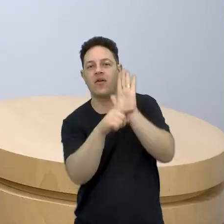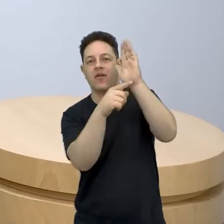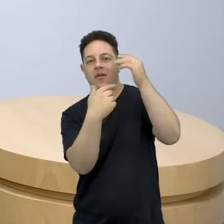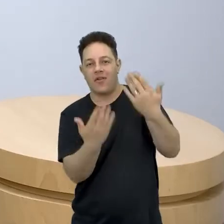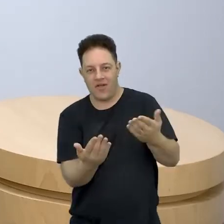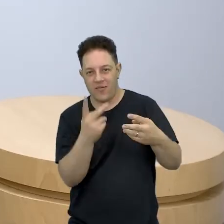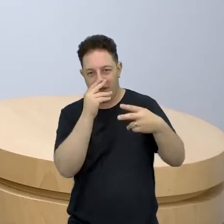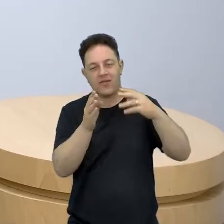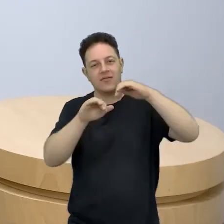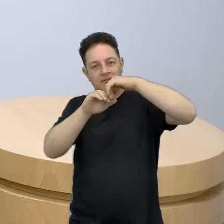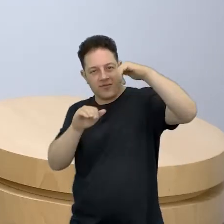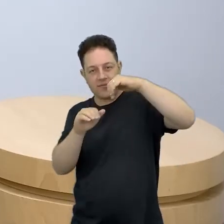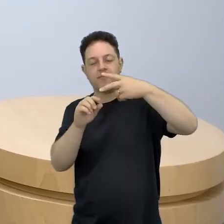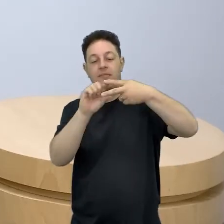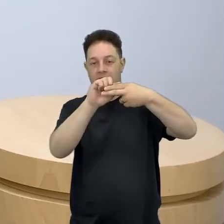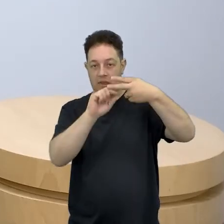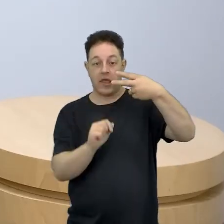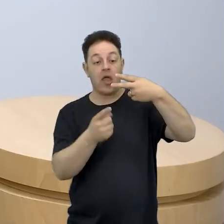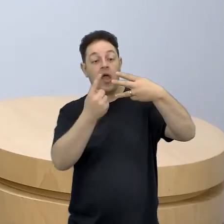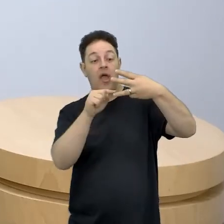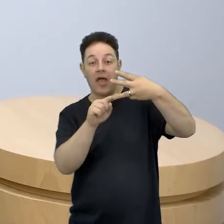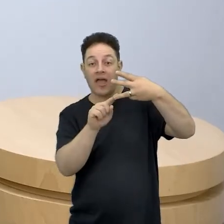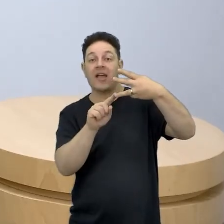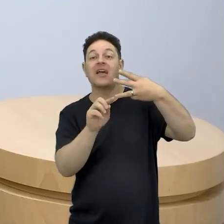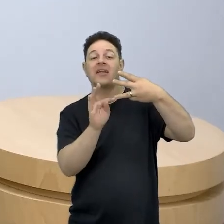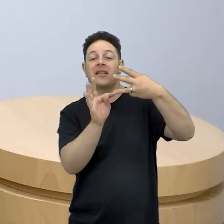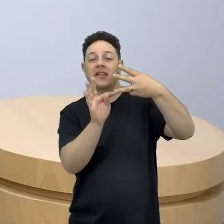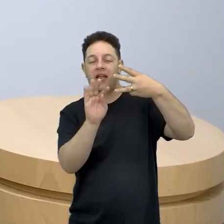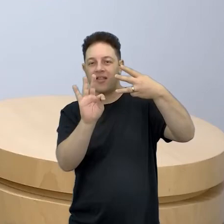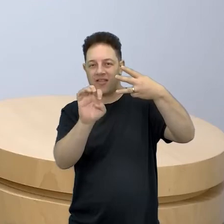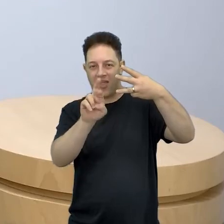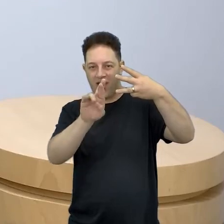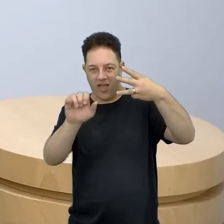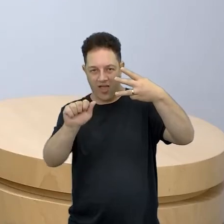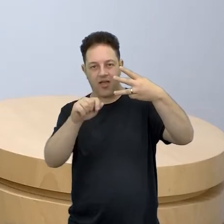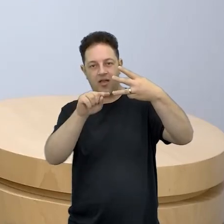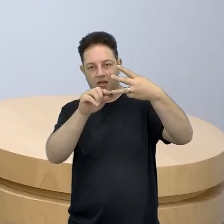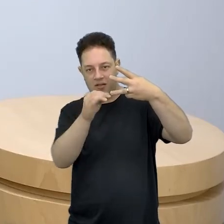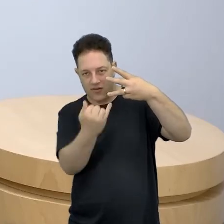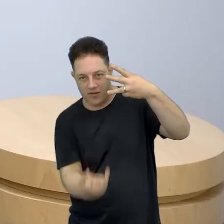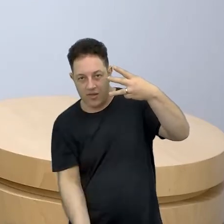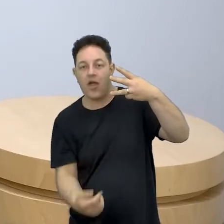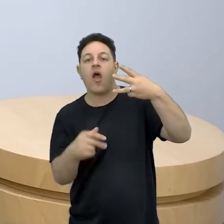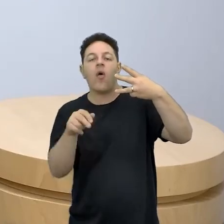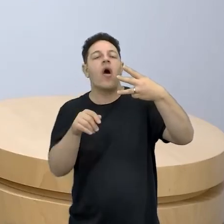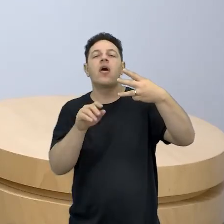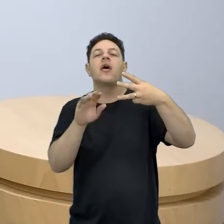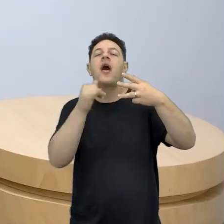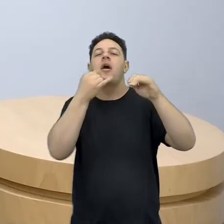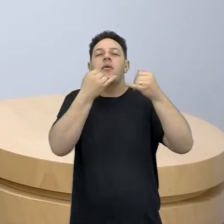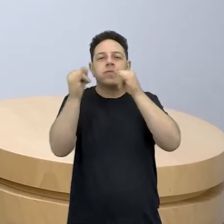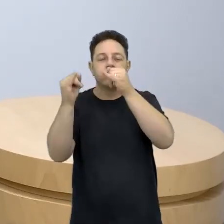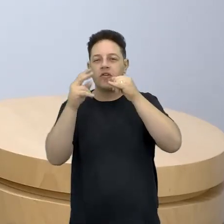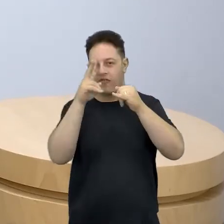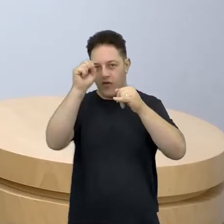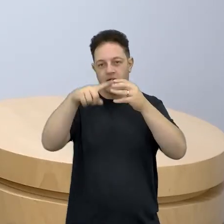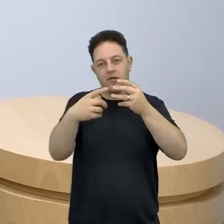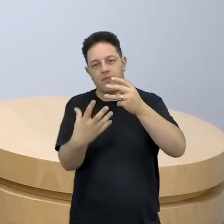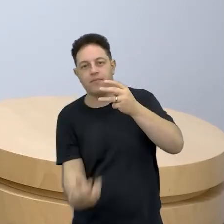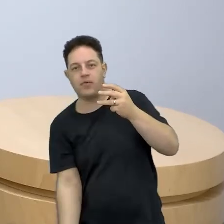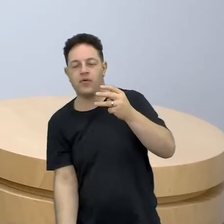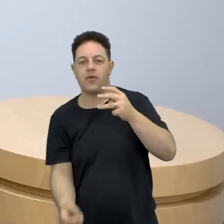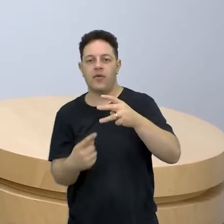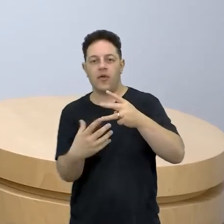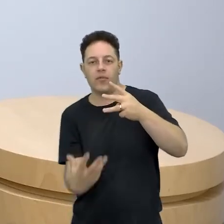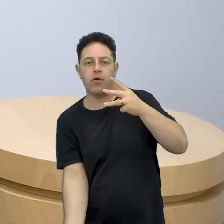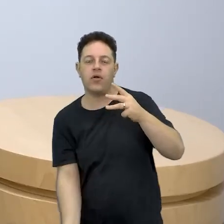o cabeamento terra é para quando você precisa escoar, né, dispensar essas cargas. Então, cada circuito dentro da sua casa você deve